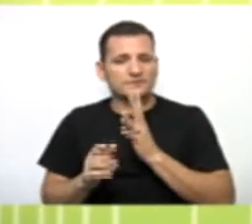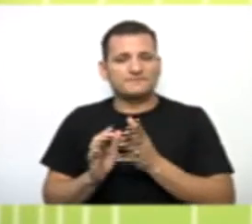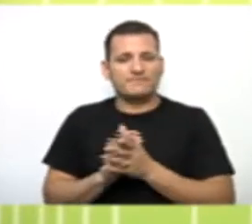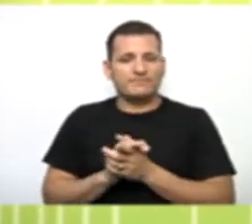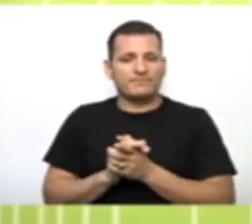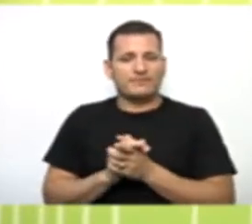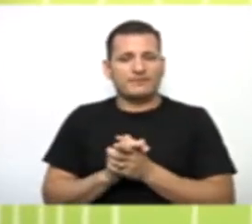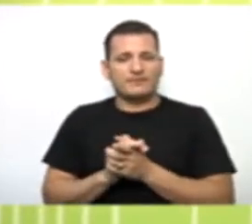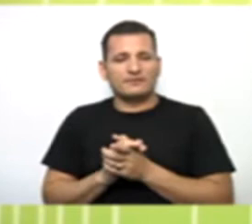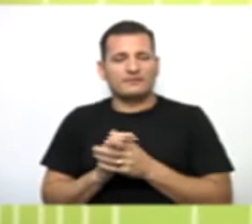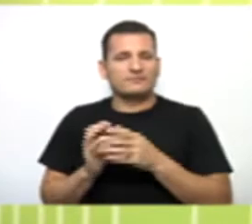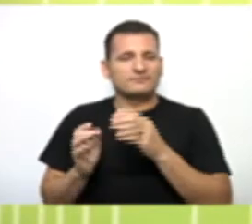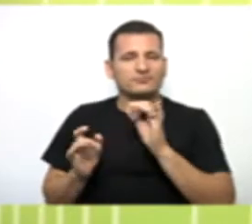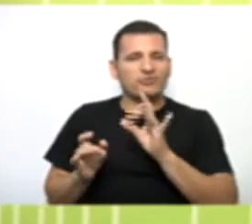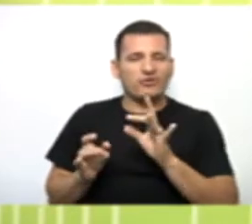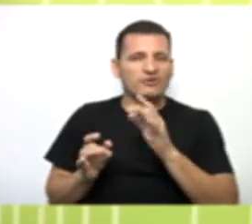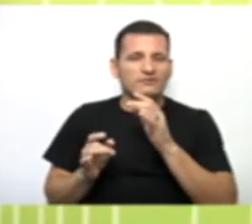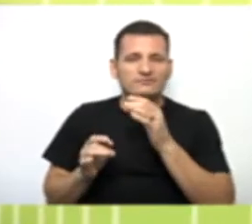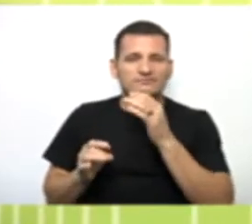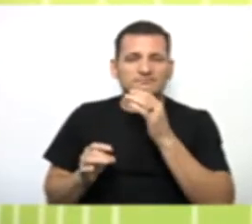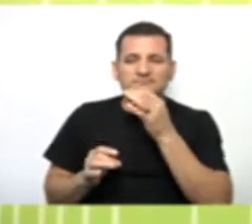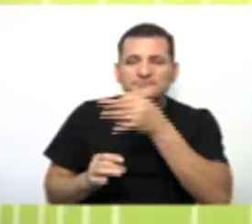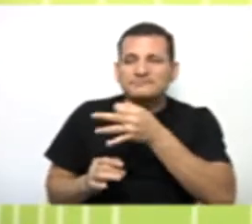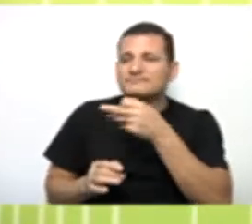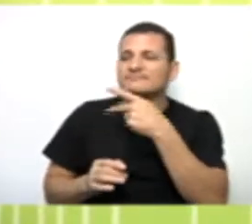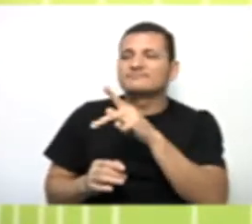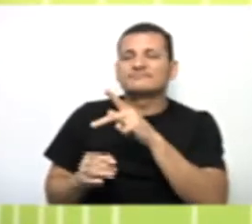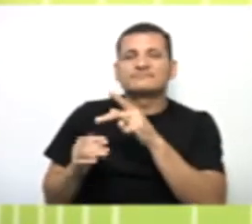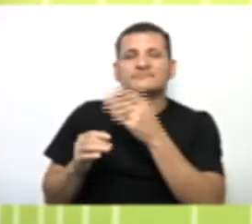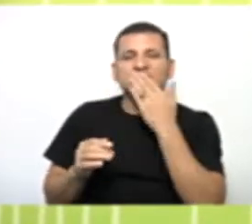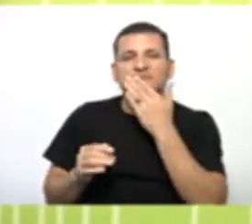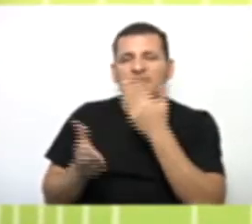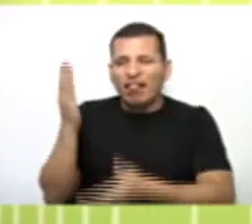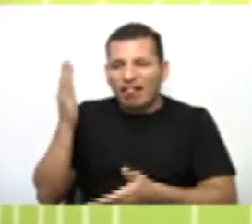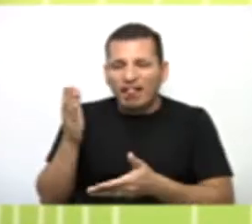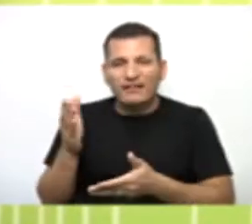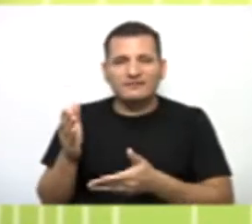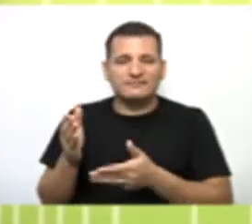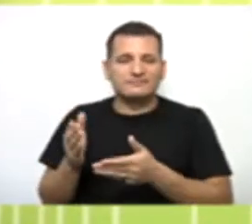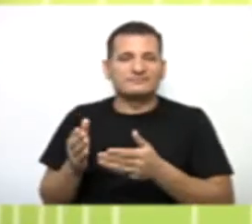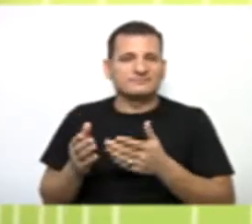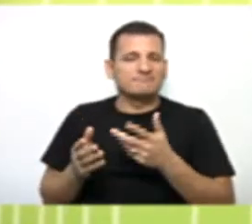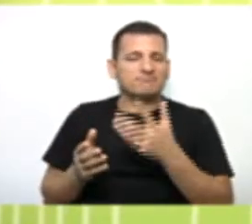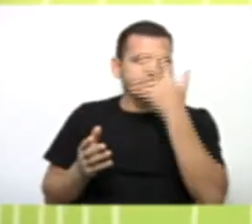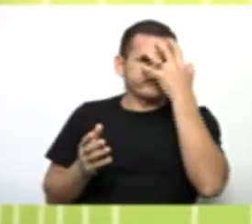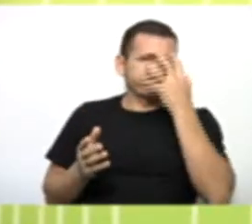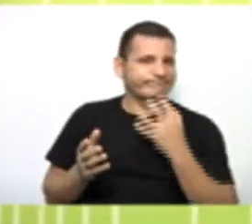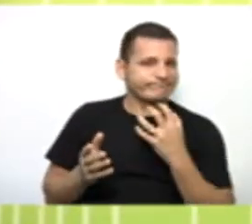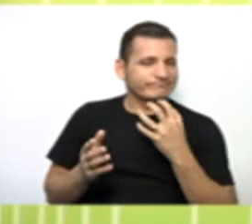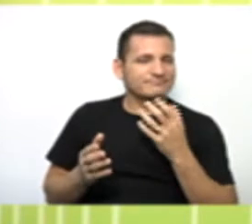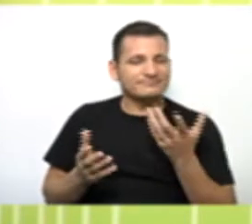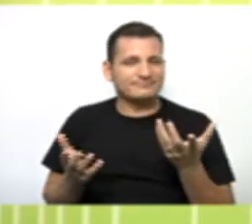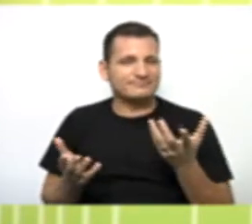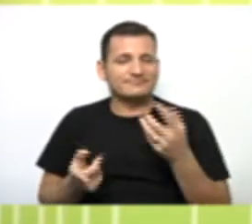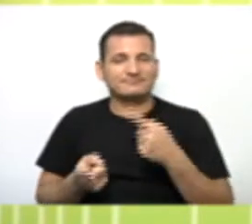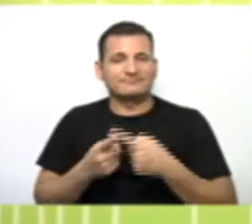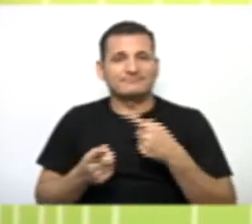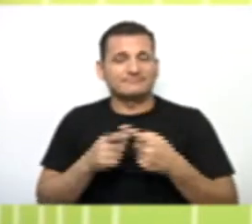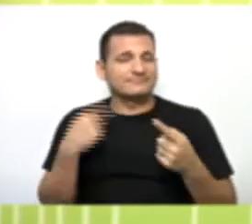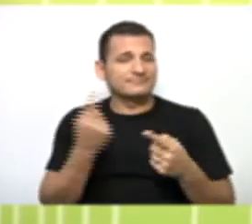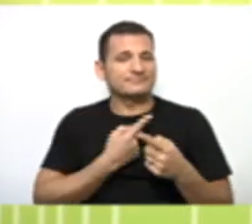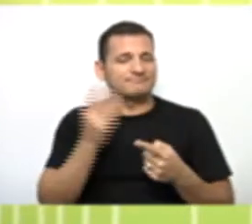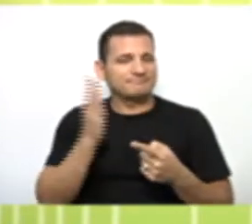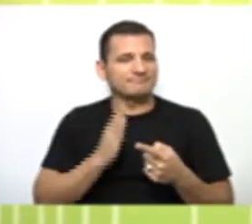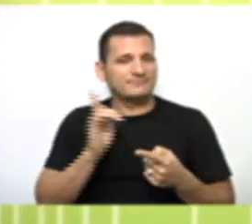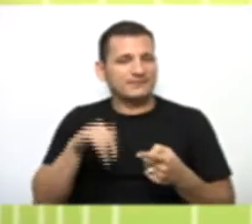fato de comentar que o time dele perdeu, puxa vida, já fica emburrado. Sabe por quê? Porque nós brasileiros